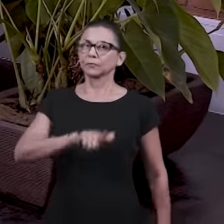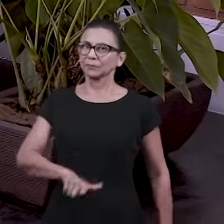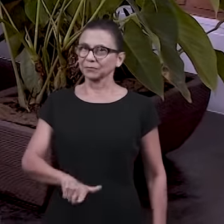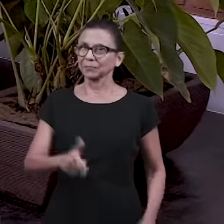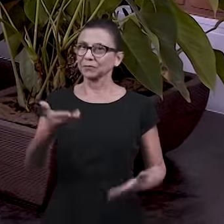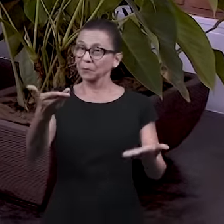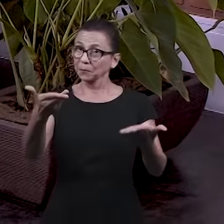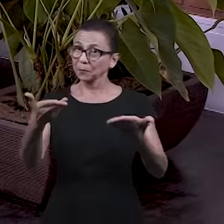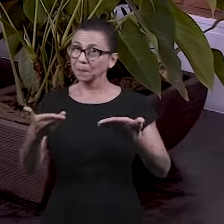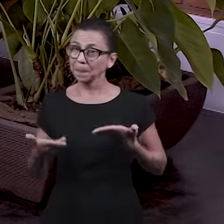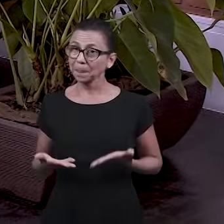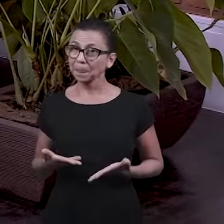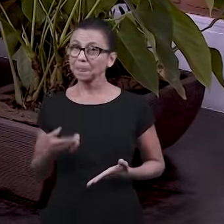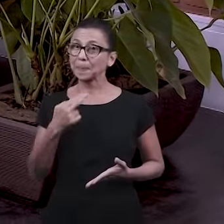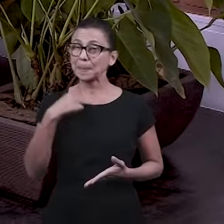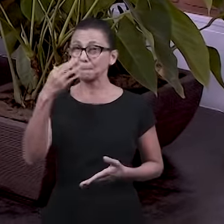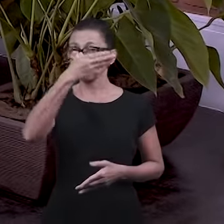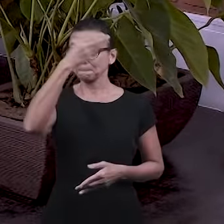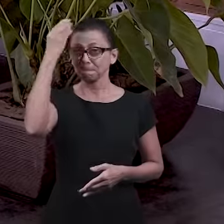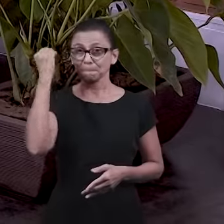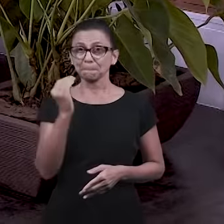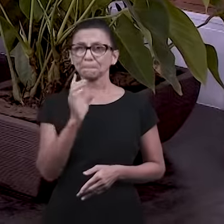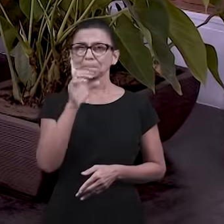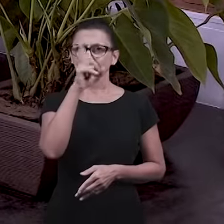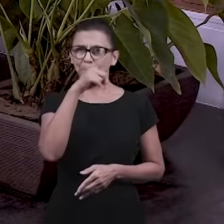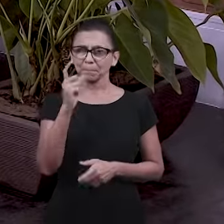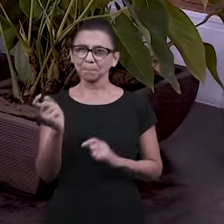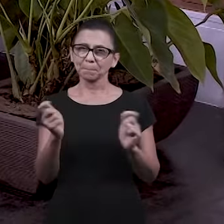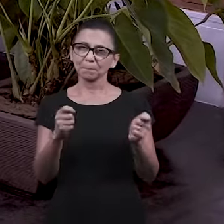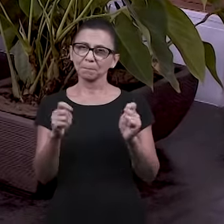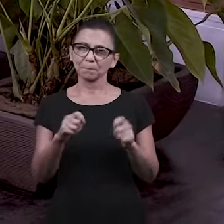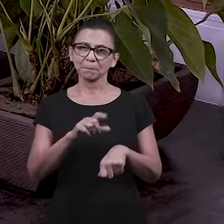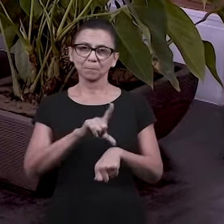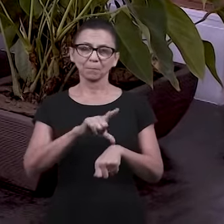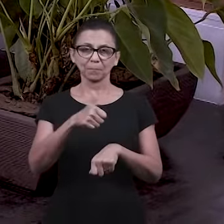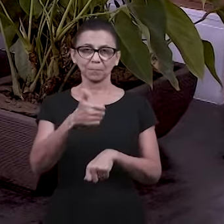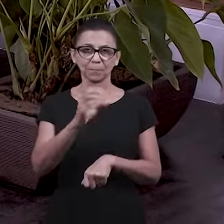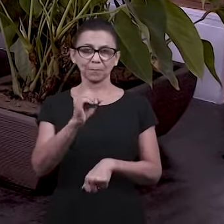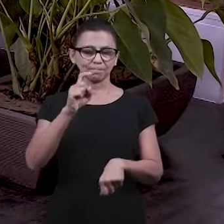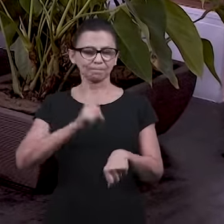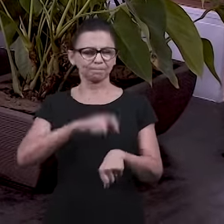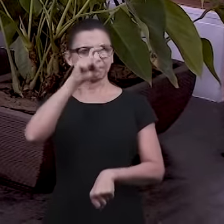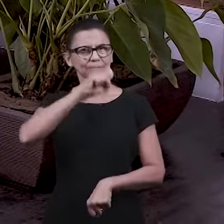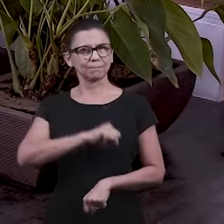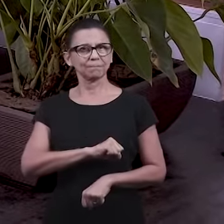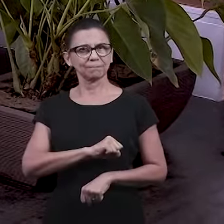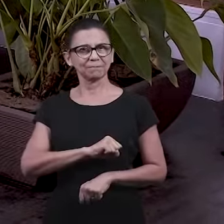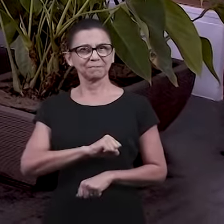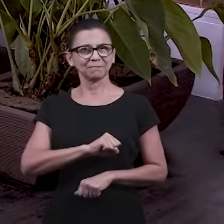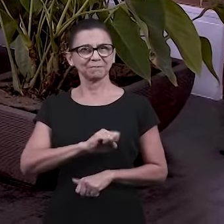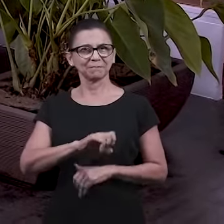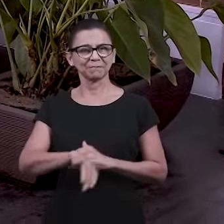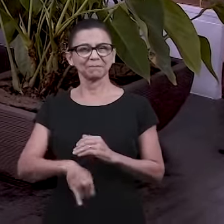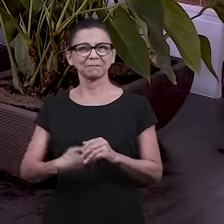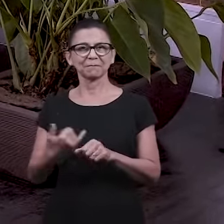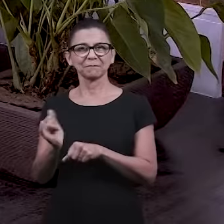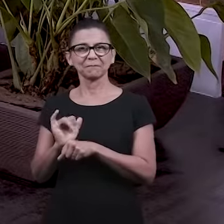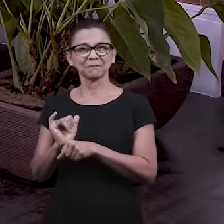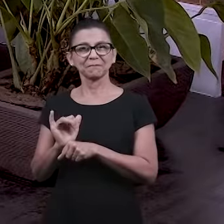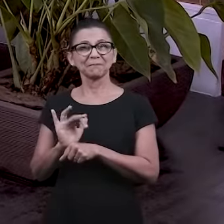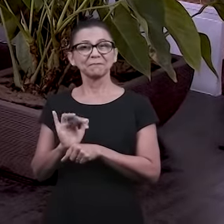você não pode esquecer, todos os domingos às 10 horas da manhã em ponto, no canal da Igreja Cristã Maranata no